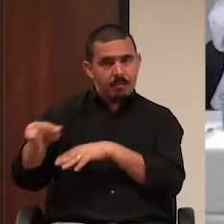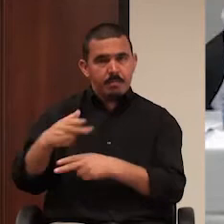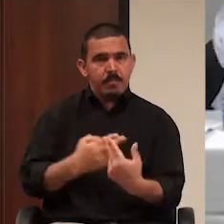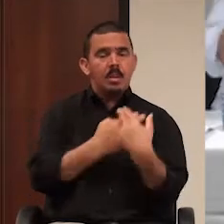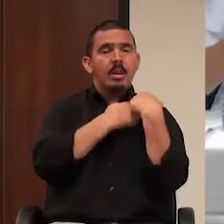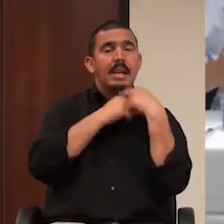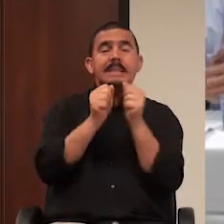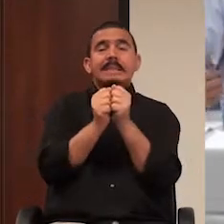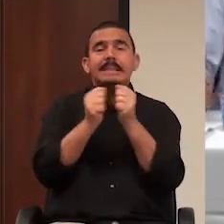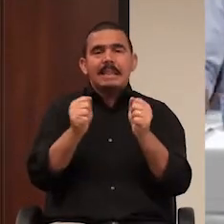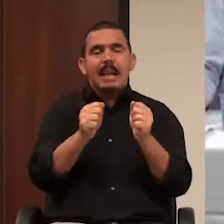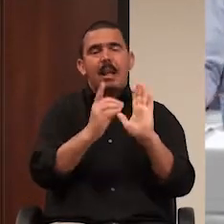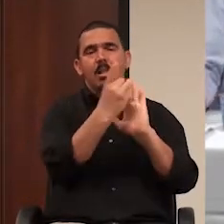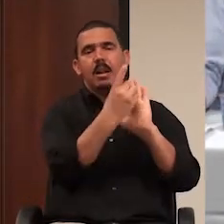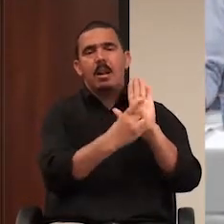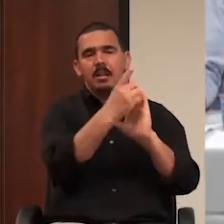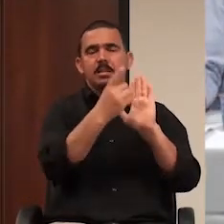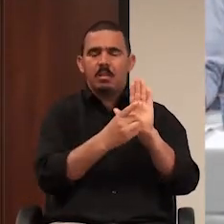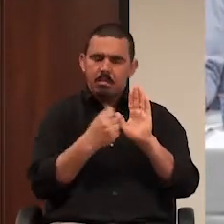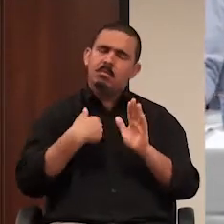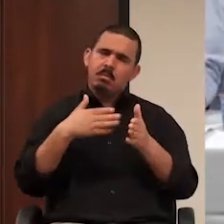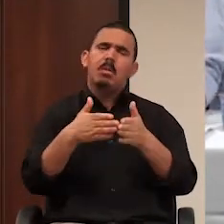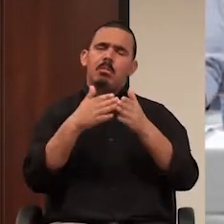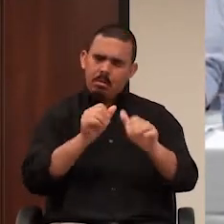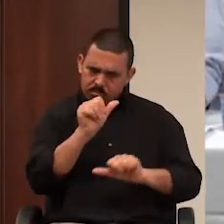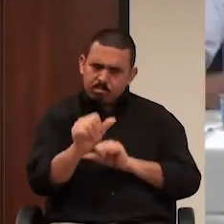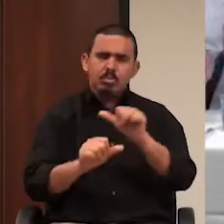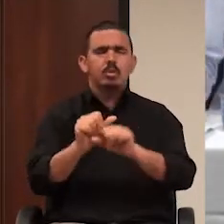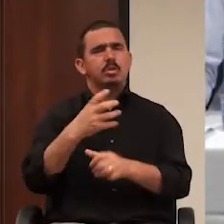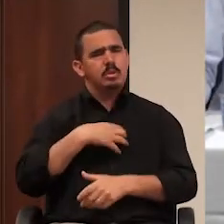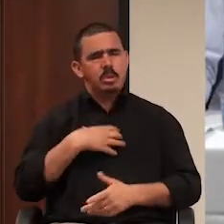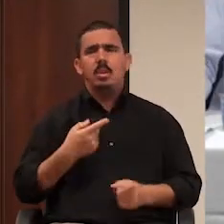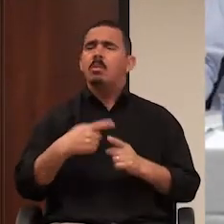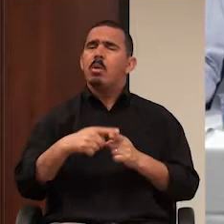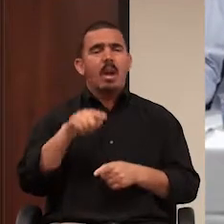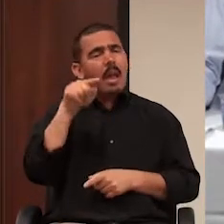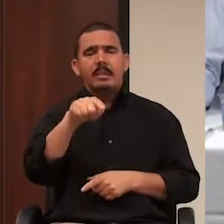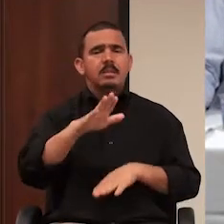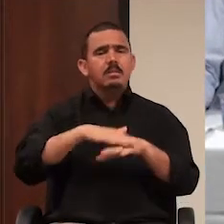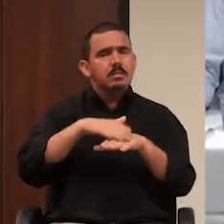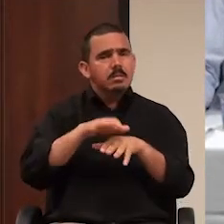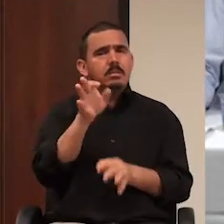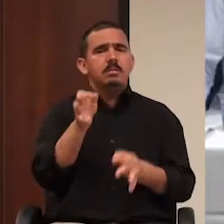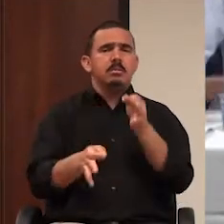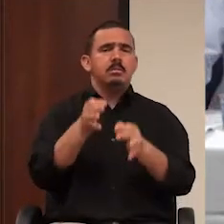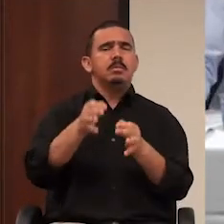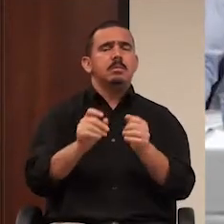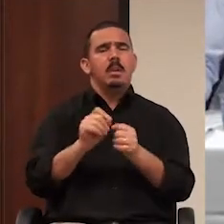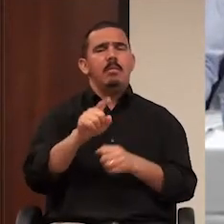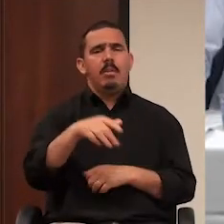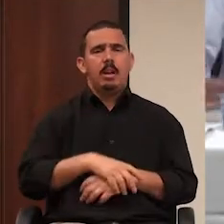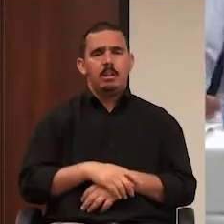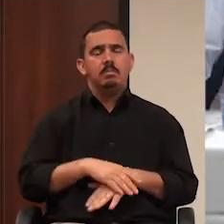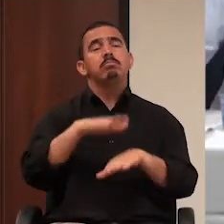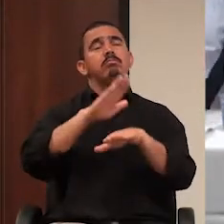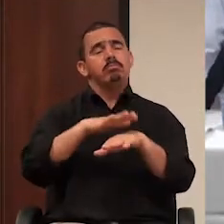peço que visite esse ato de nomeação de um curador provisório, porque é exatamente isso que o juiz faz. Ele nomeia um